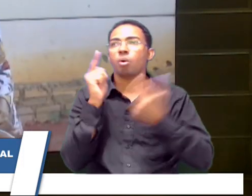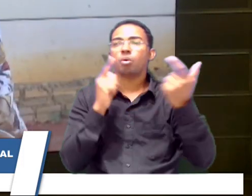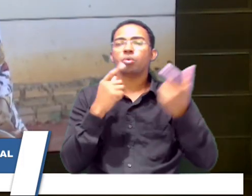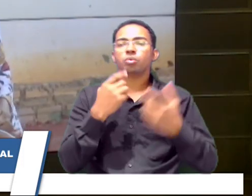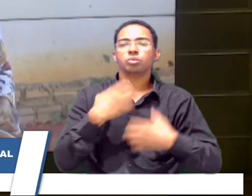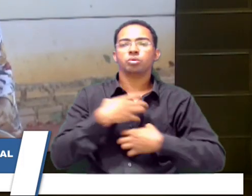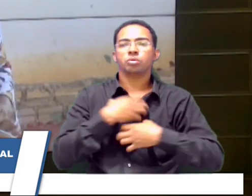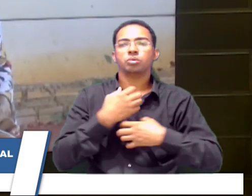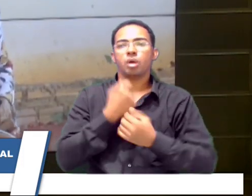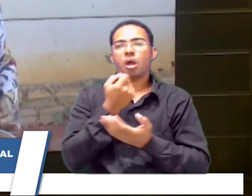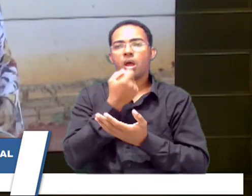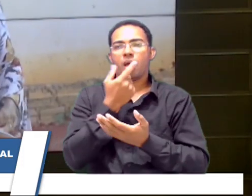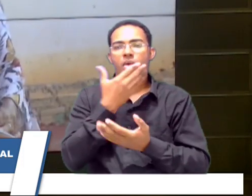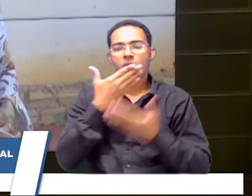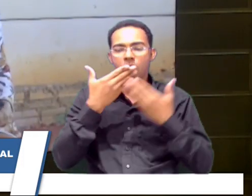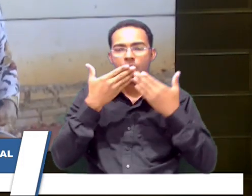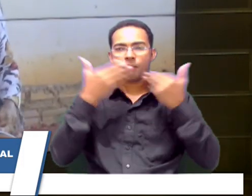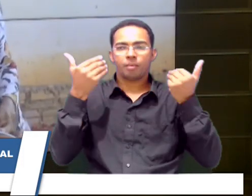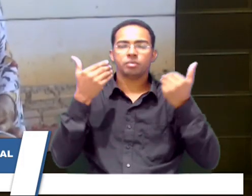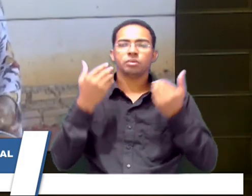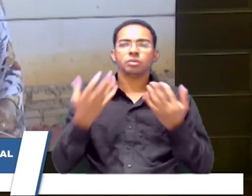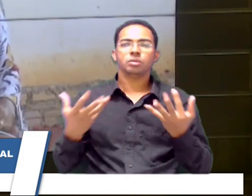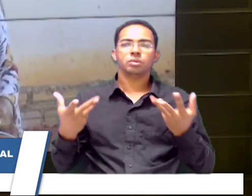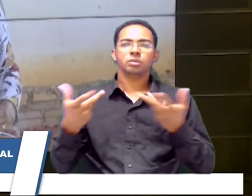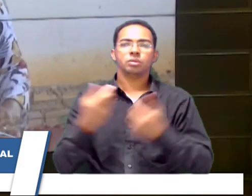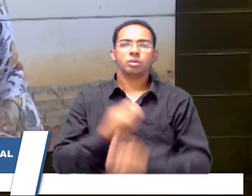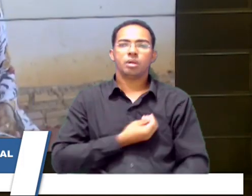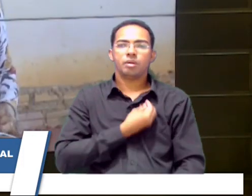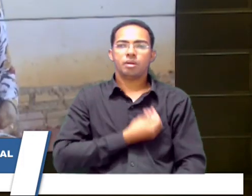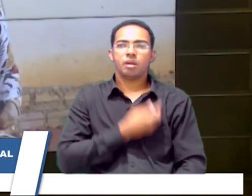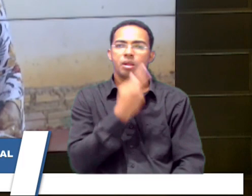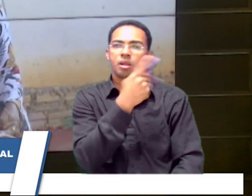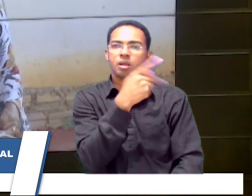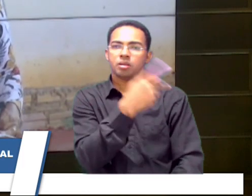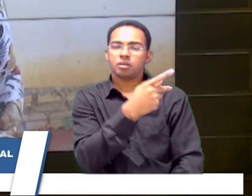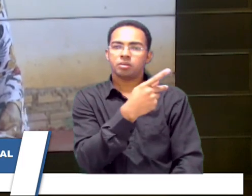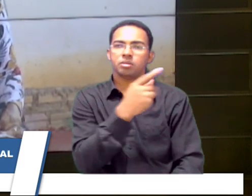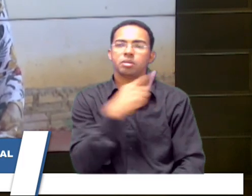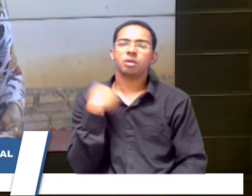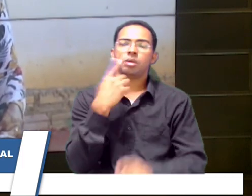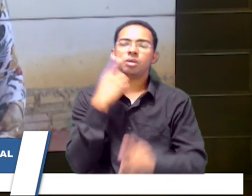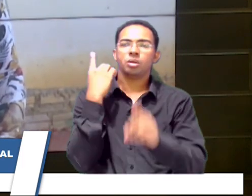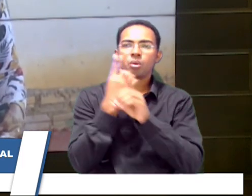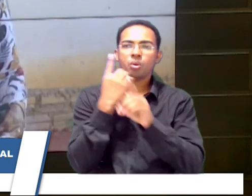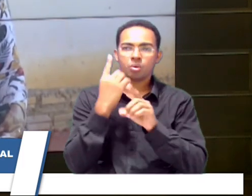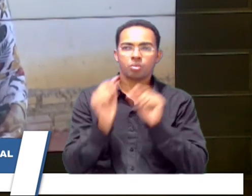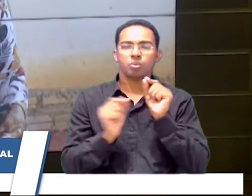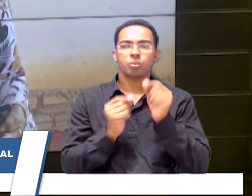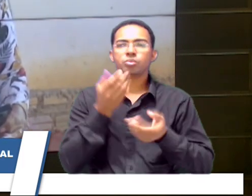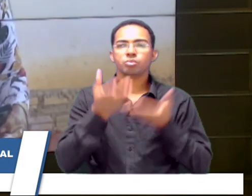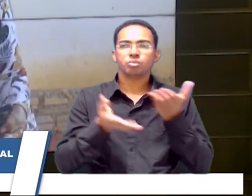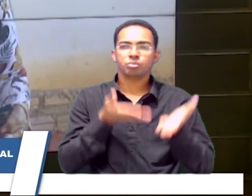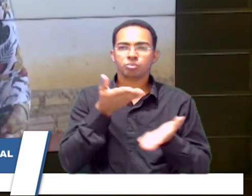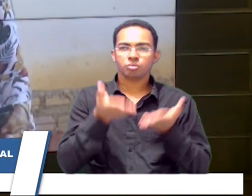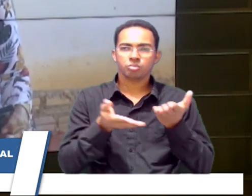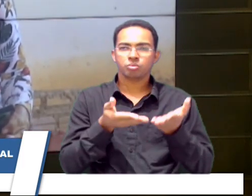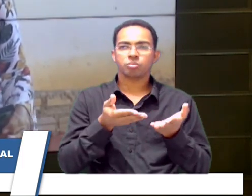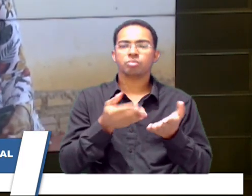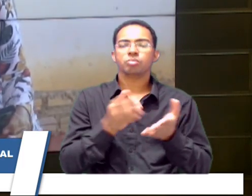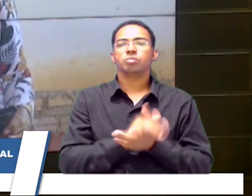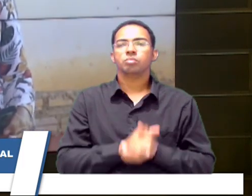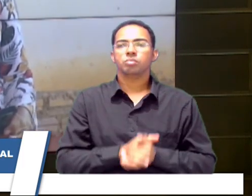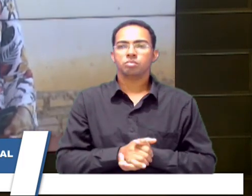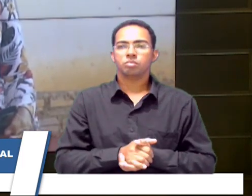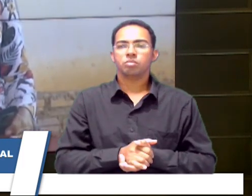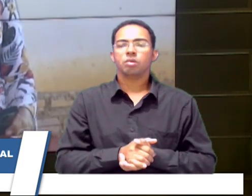alternativas para melhorar a qualidade de vida dela, nós encontramos o tratamento com canabidiol. E